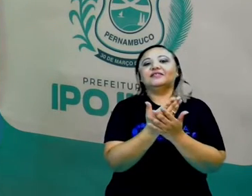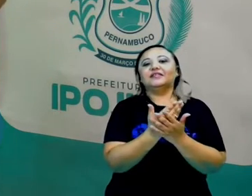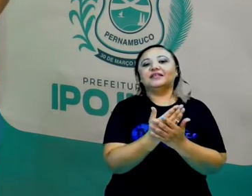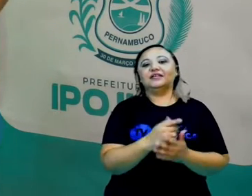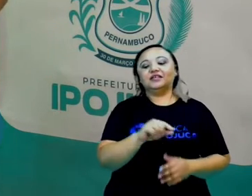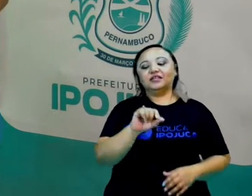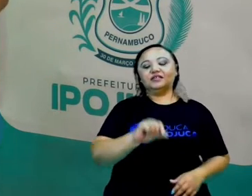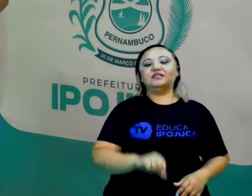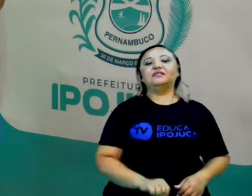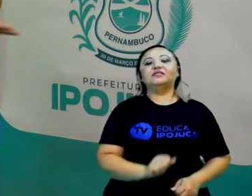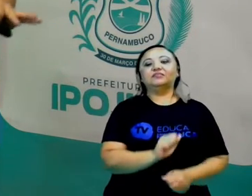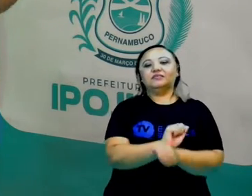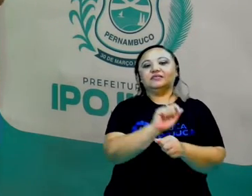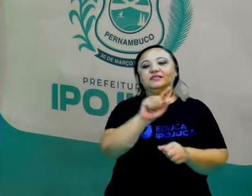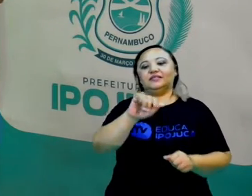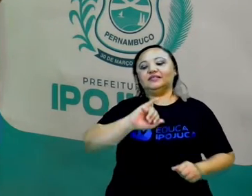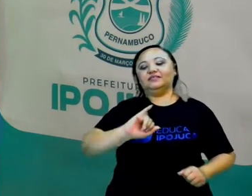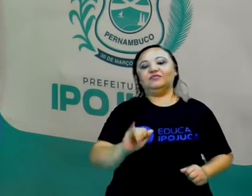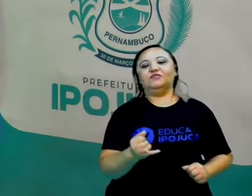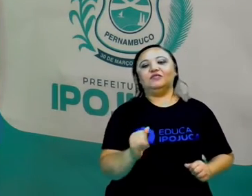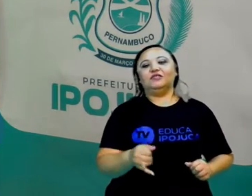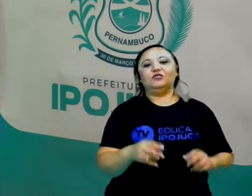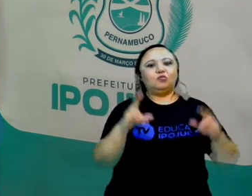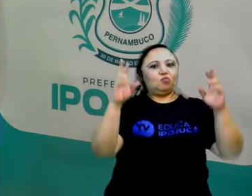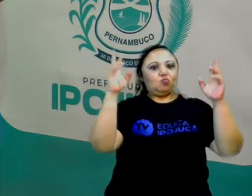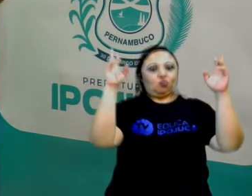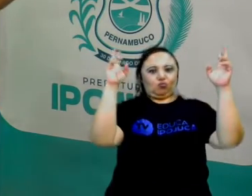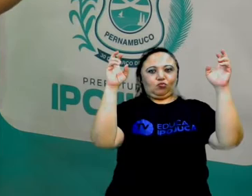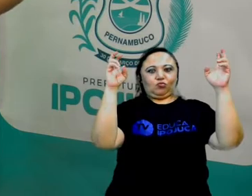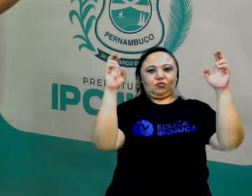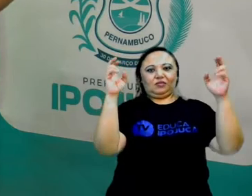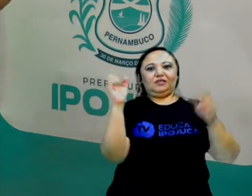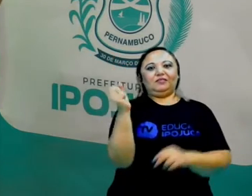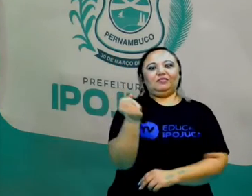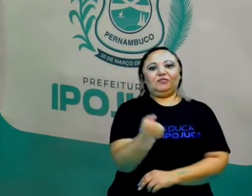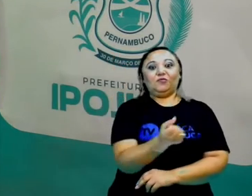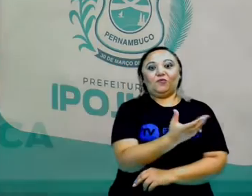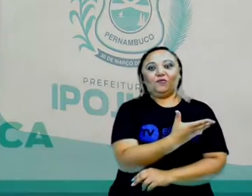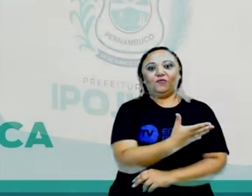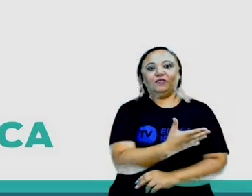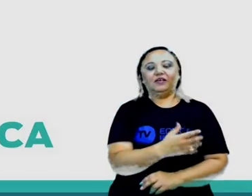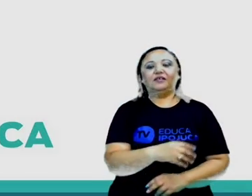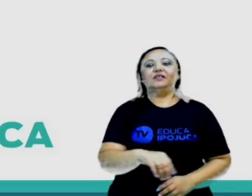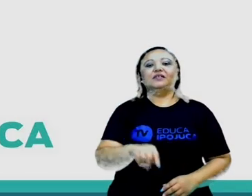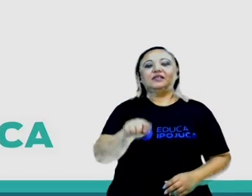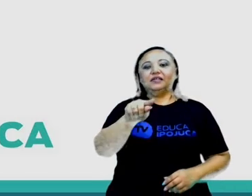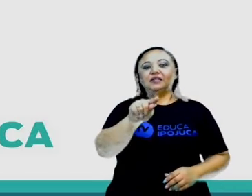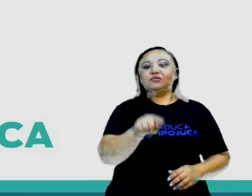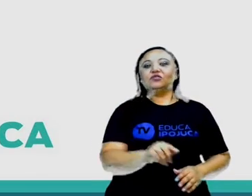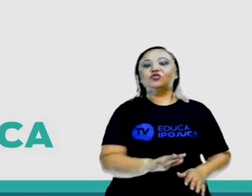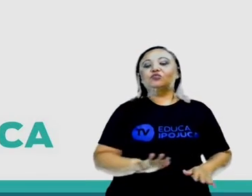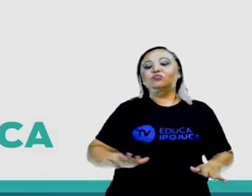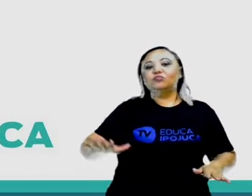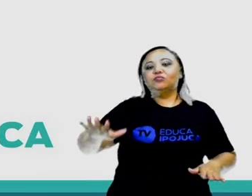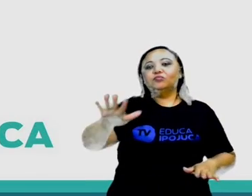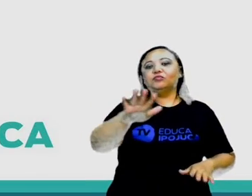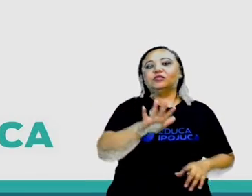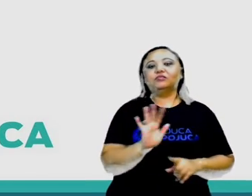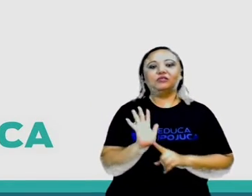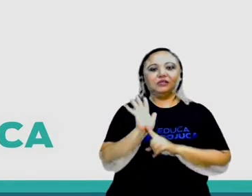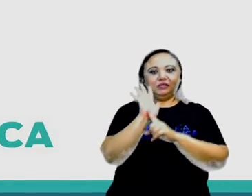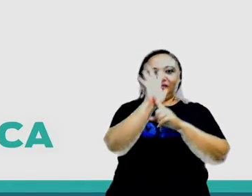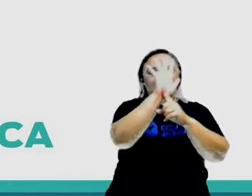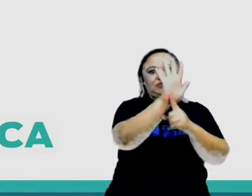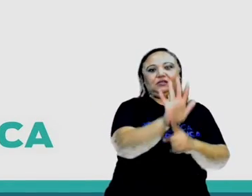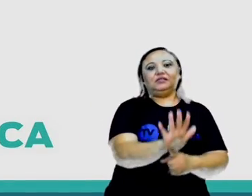vocês possam aproveitar bastante hoje assunto novo que eu uso o espaço a mostrar e Estimativa